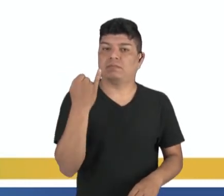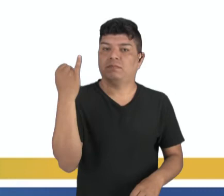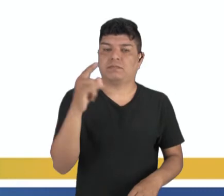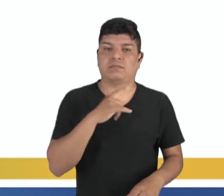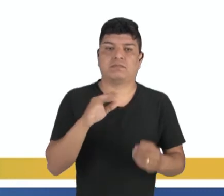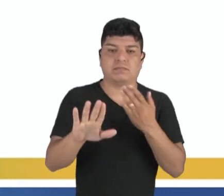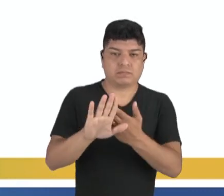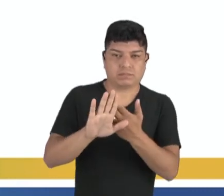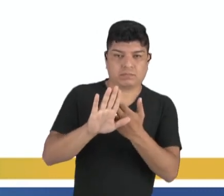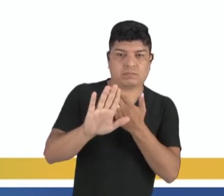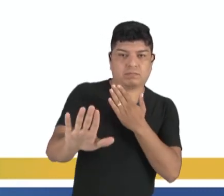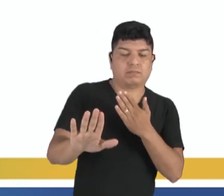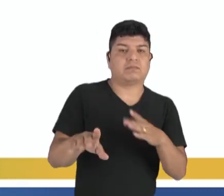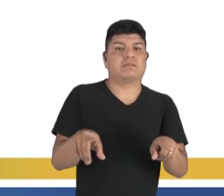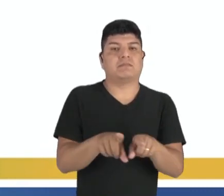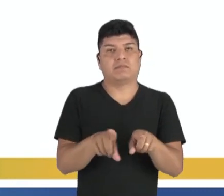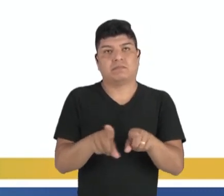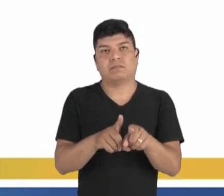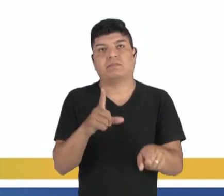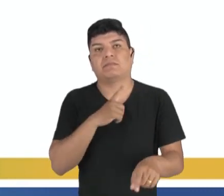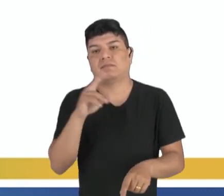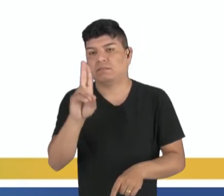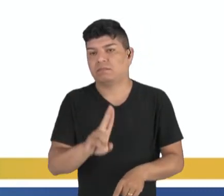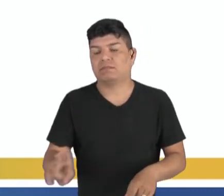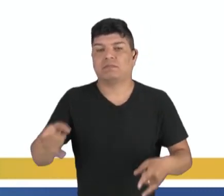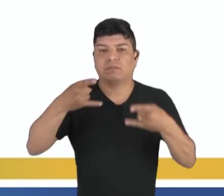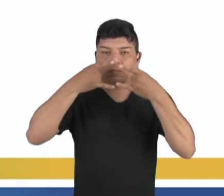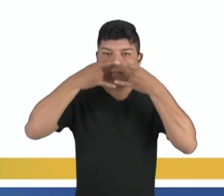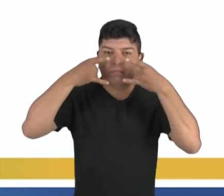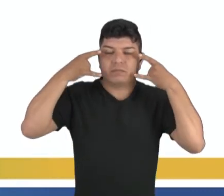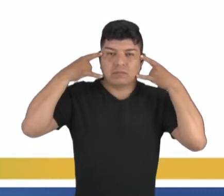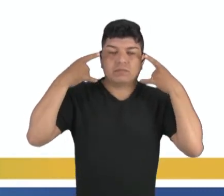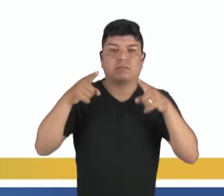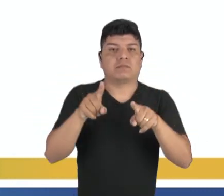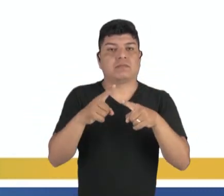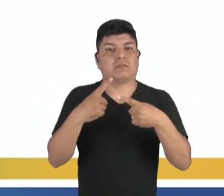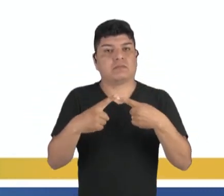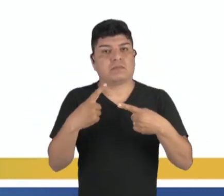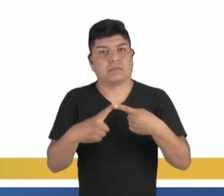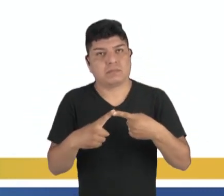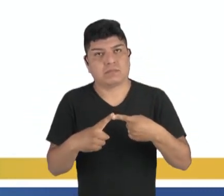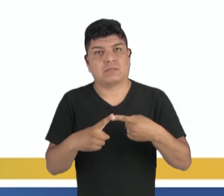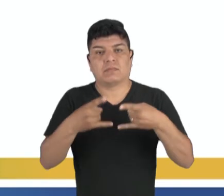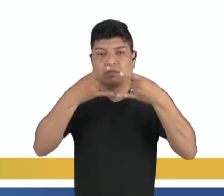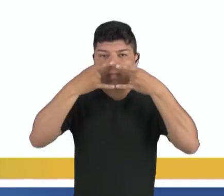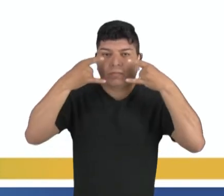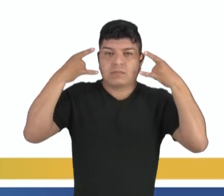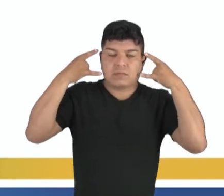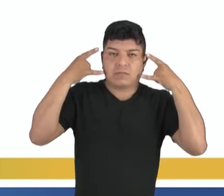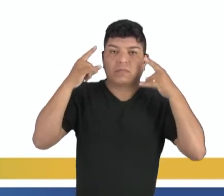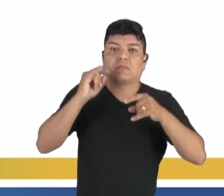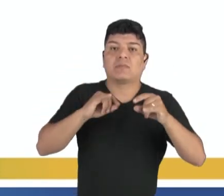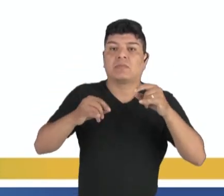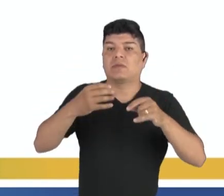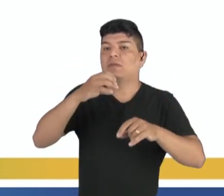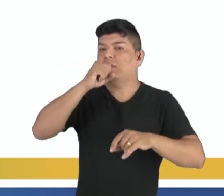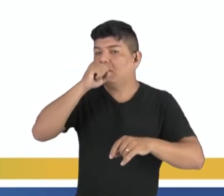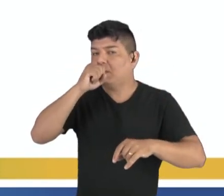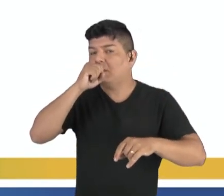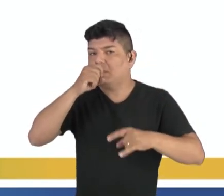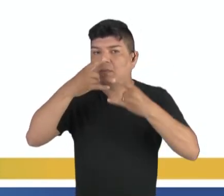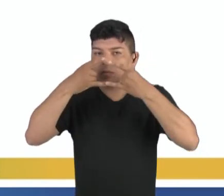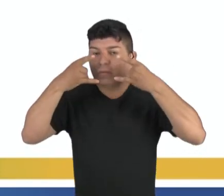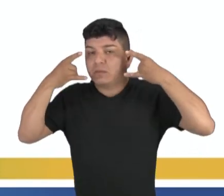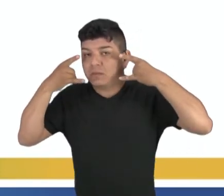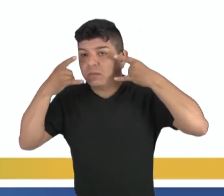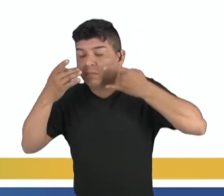distanciamento social e ainda é importante o uso de máscaras, porque as máscaras garantem com que essas gotículas que eu acabei de